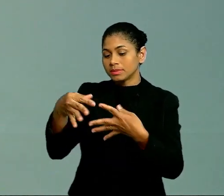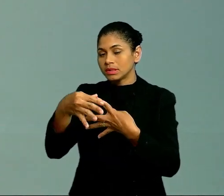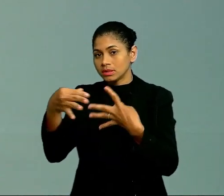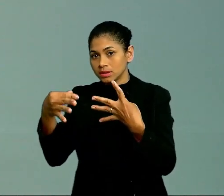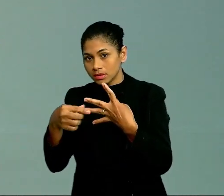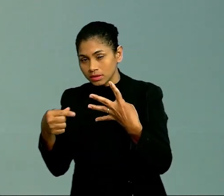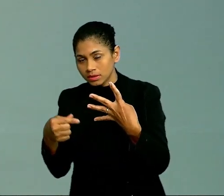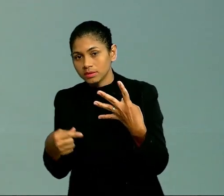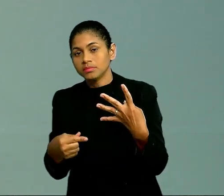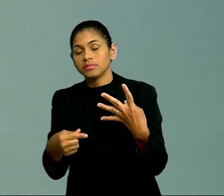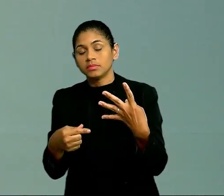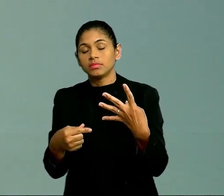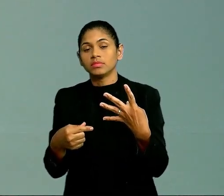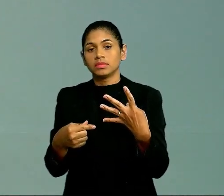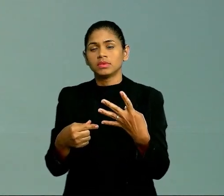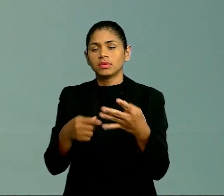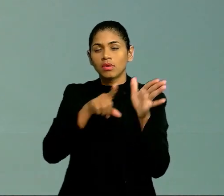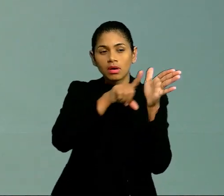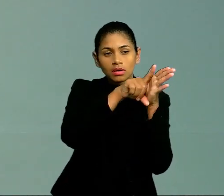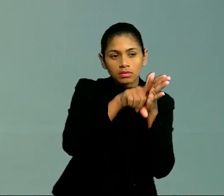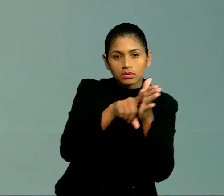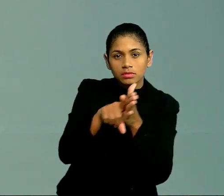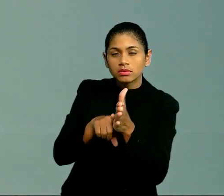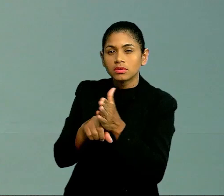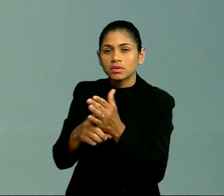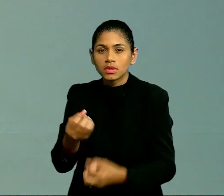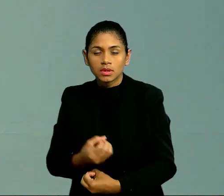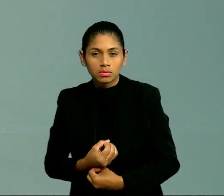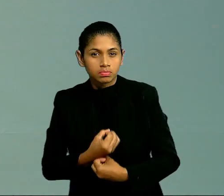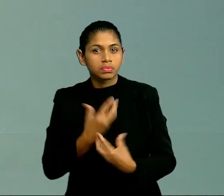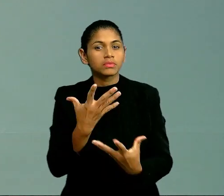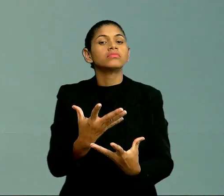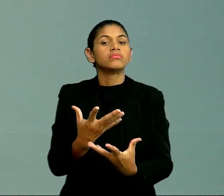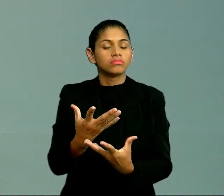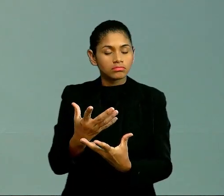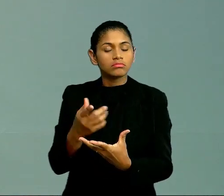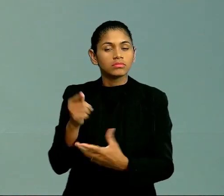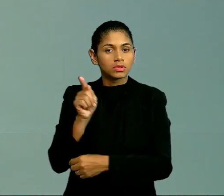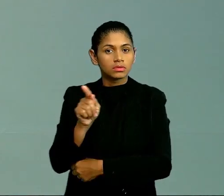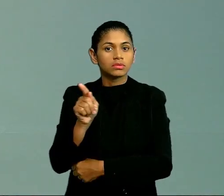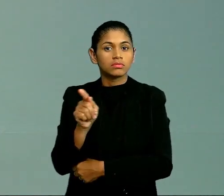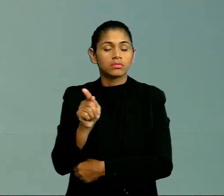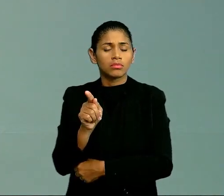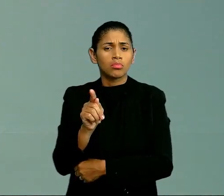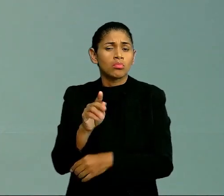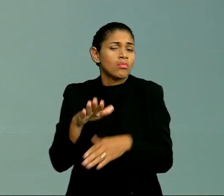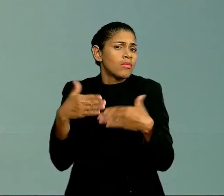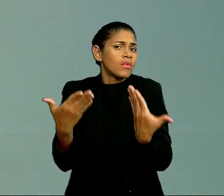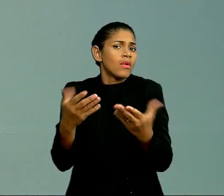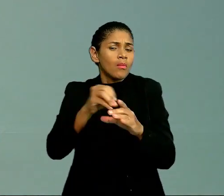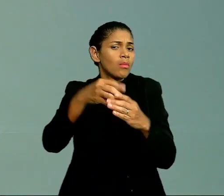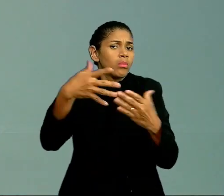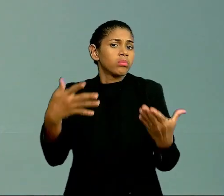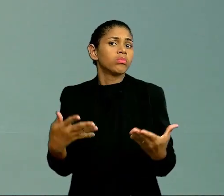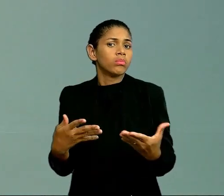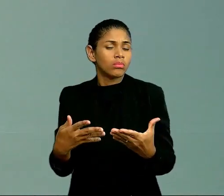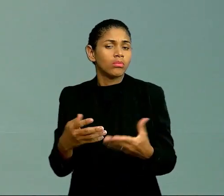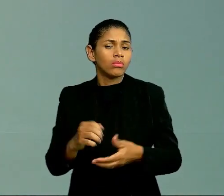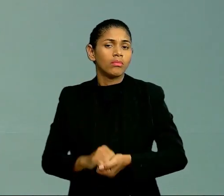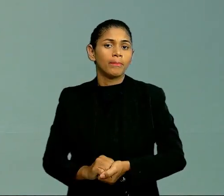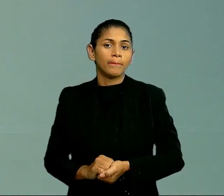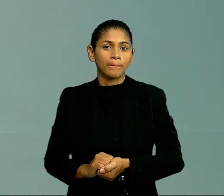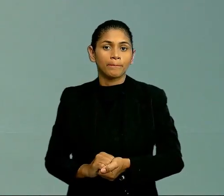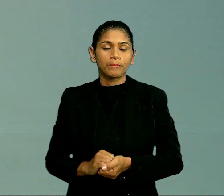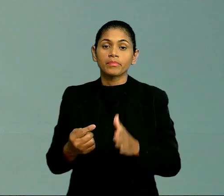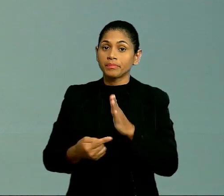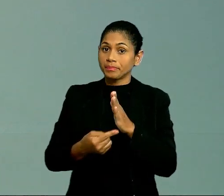analisar a poesia do Murilo Mendes, tá? Então, qual a característica linguística dessa produção? A primeira delas é